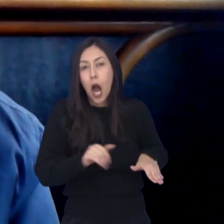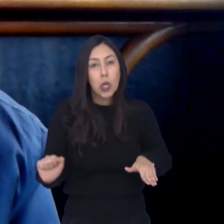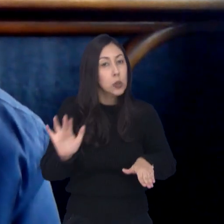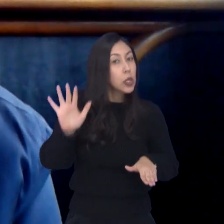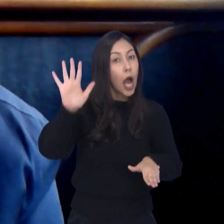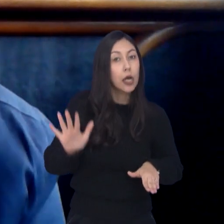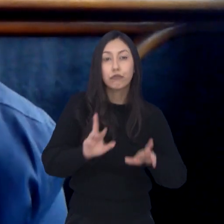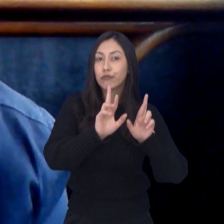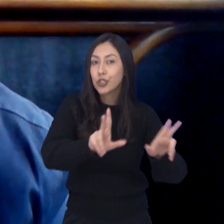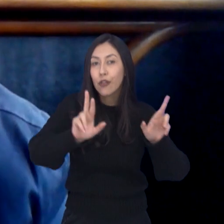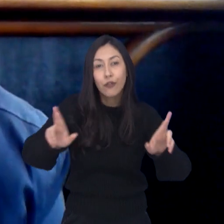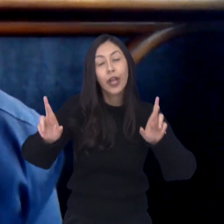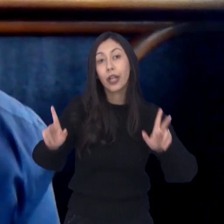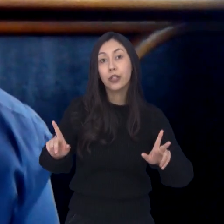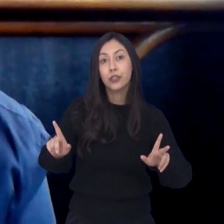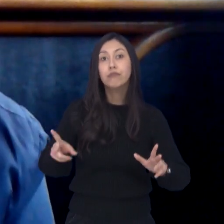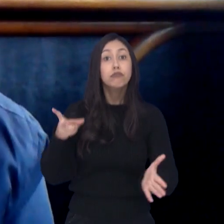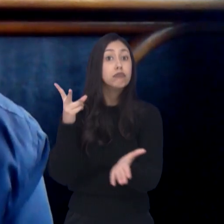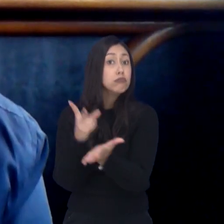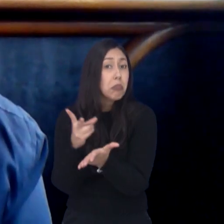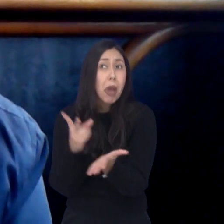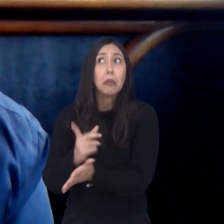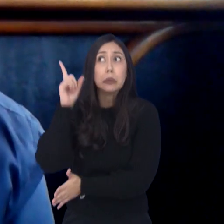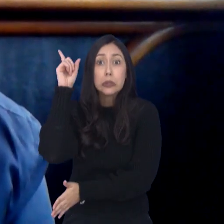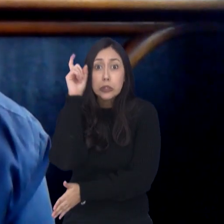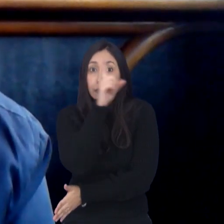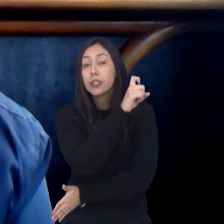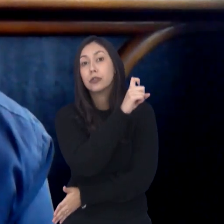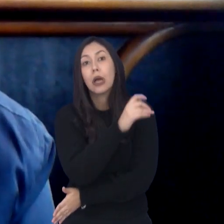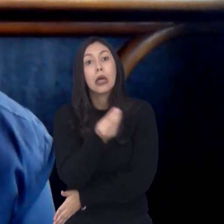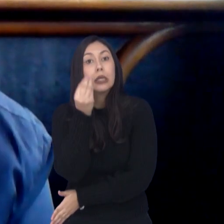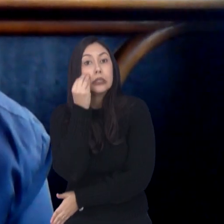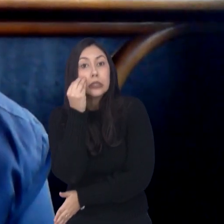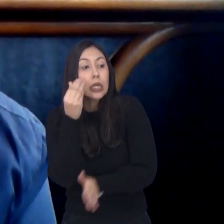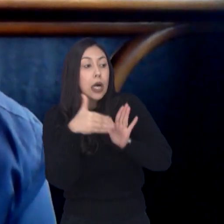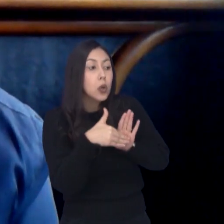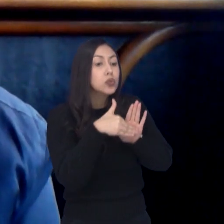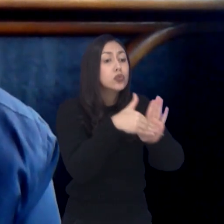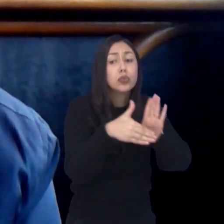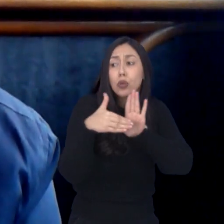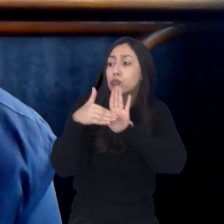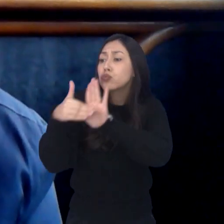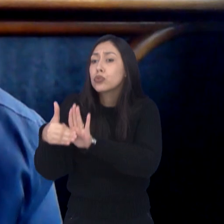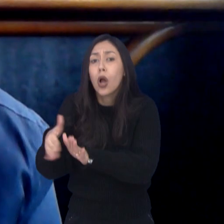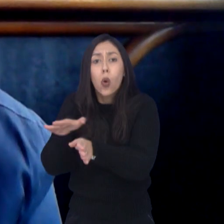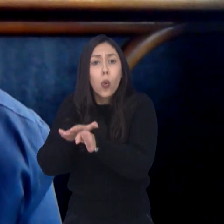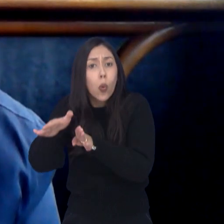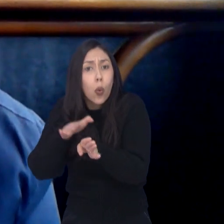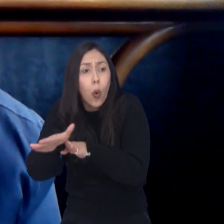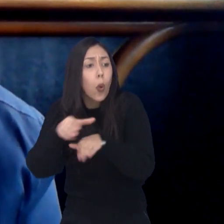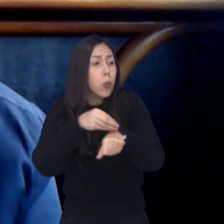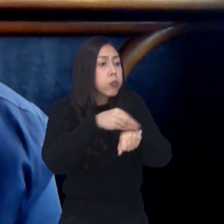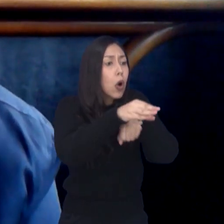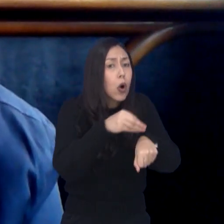E nas dificuldades que existem, nós sempre procuramos interagir a favor deste ou daquele, orientando deste de uma